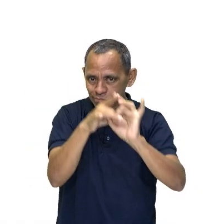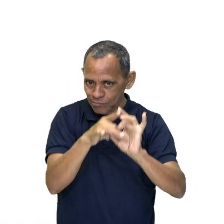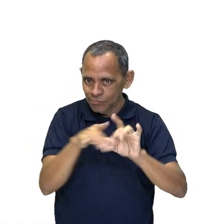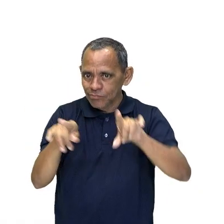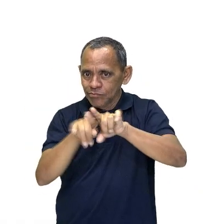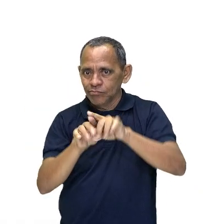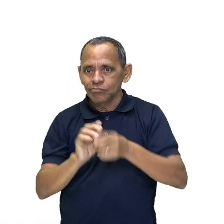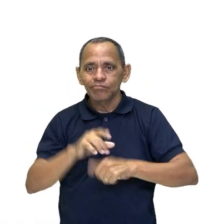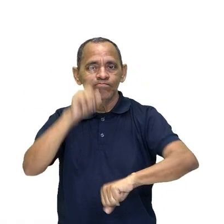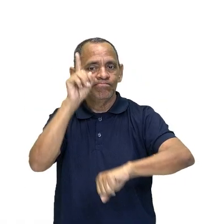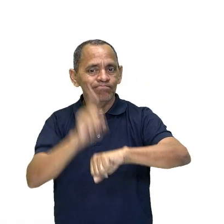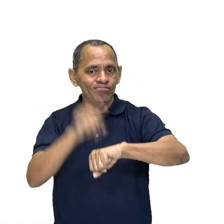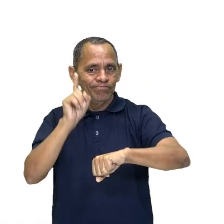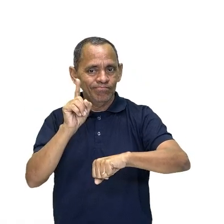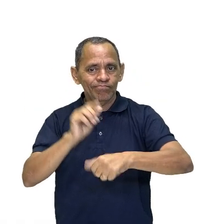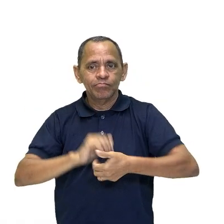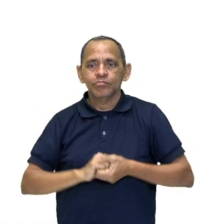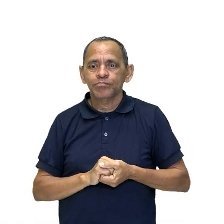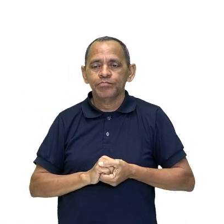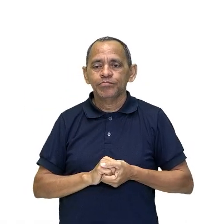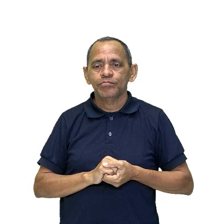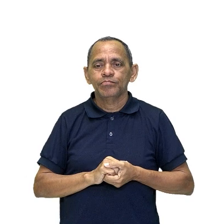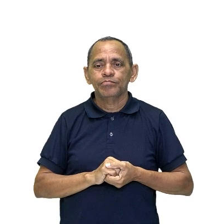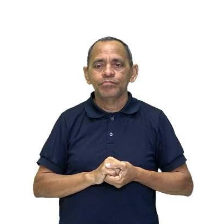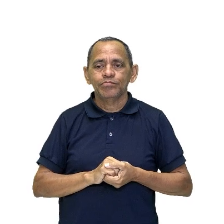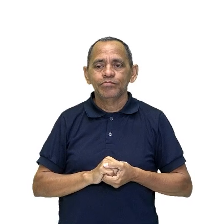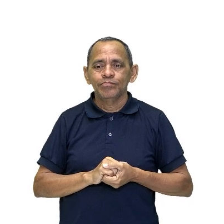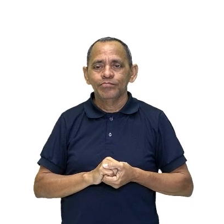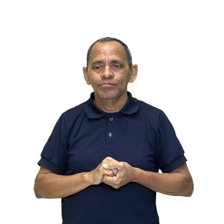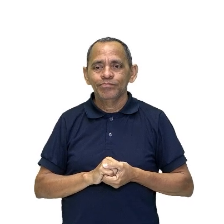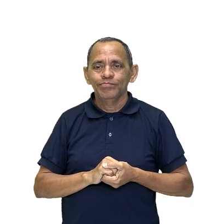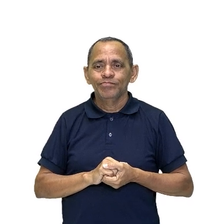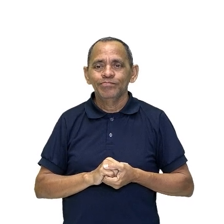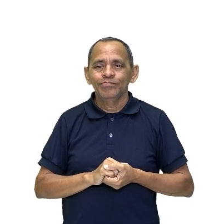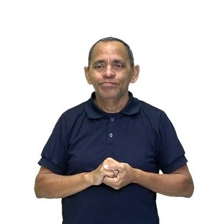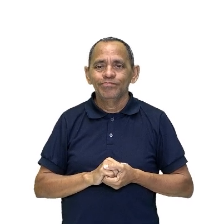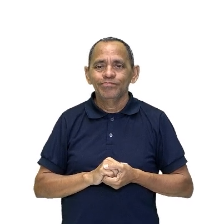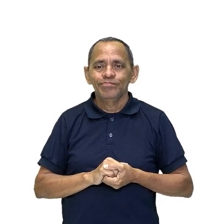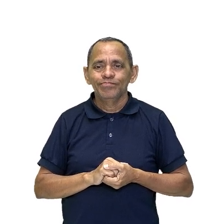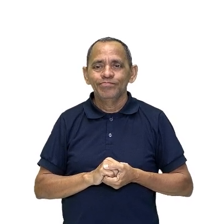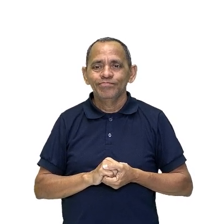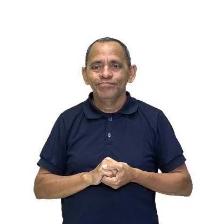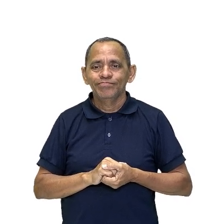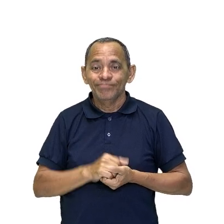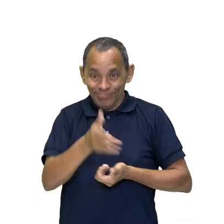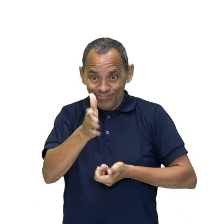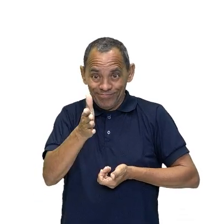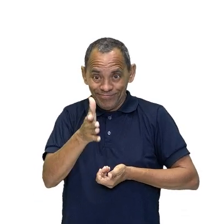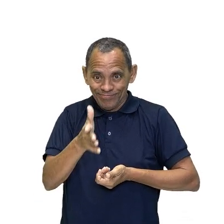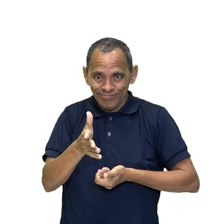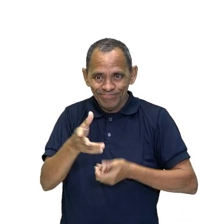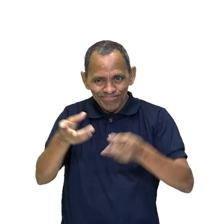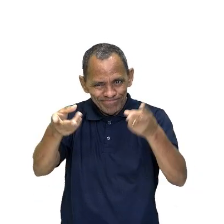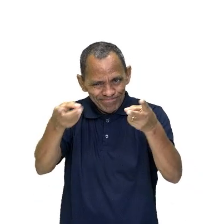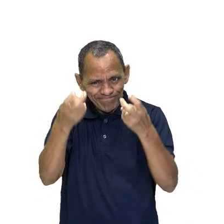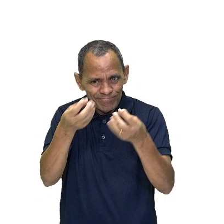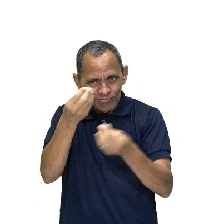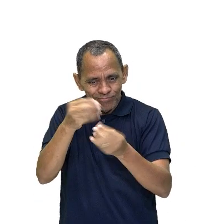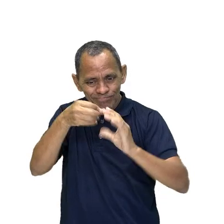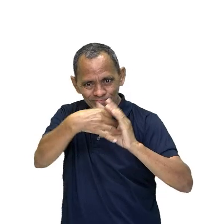tempo real. Muito bem, agora que você percebeu, entendeu sobre as características